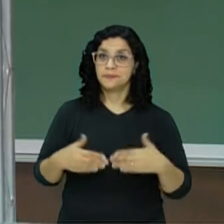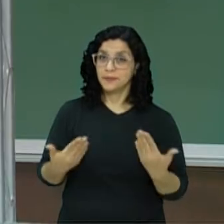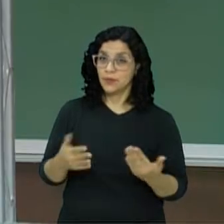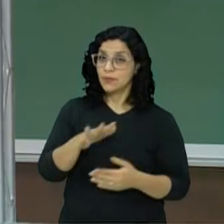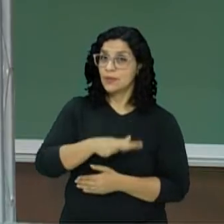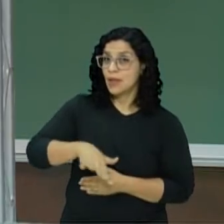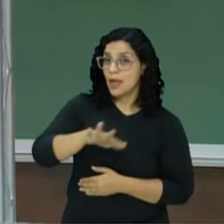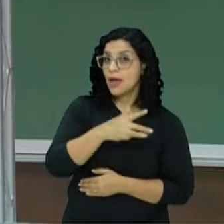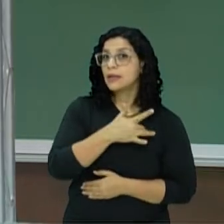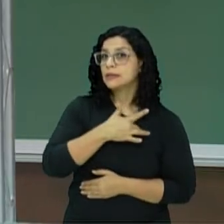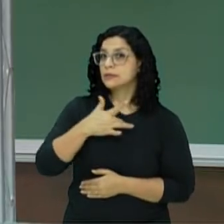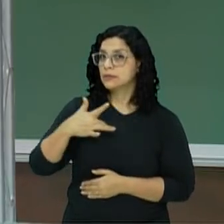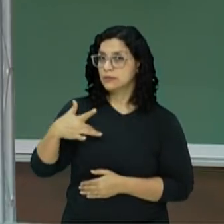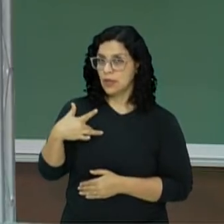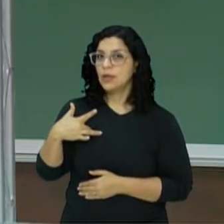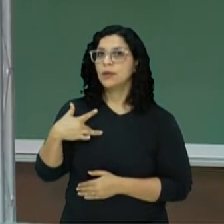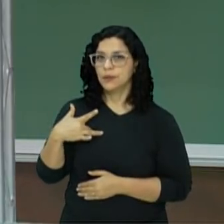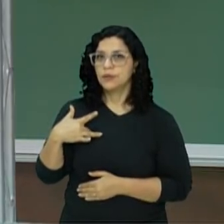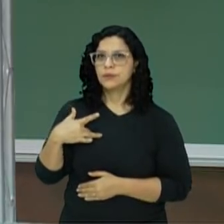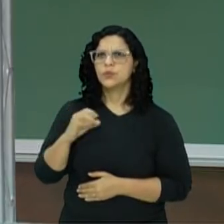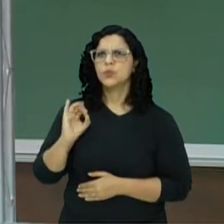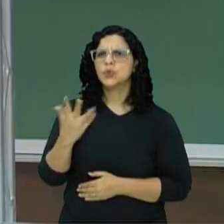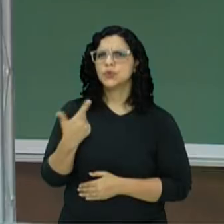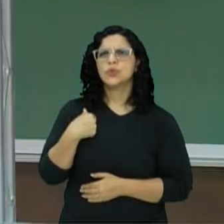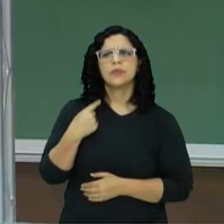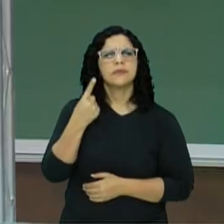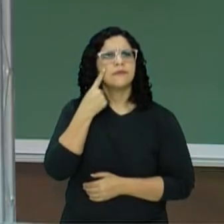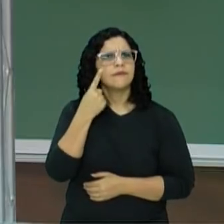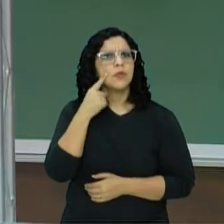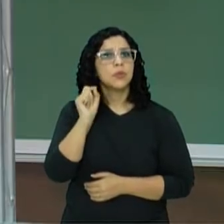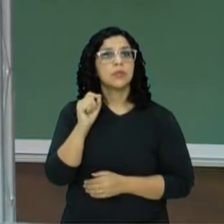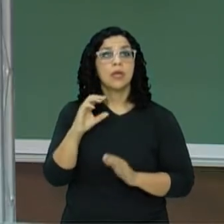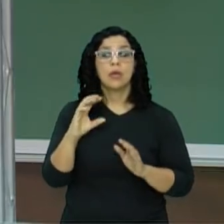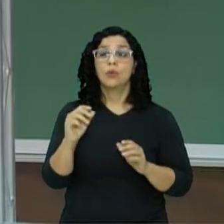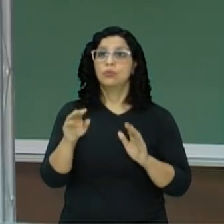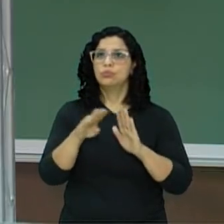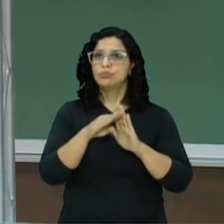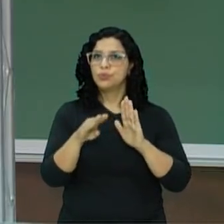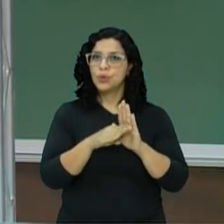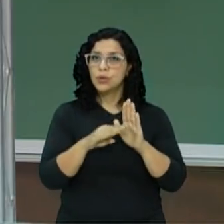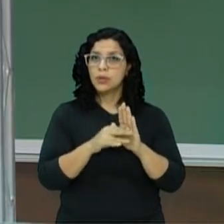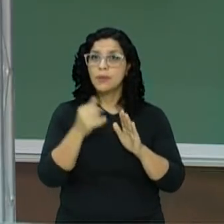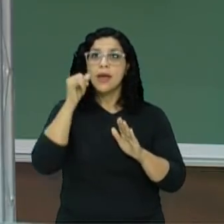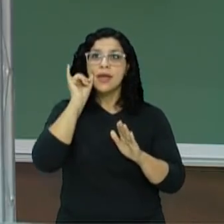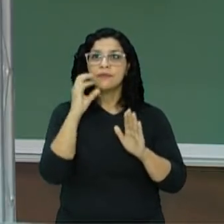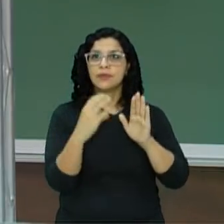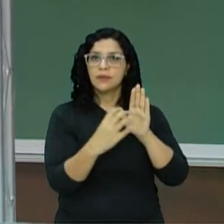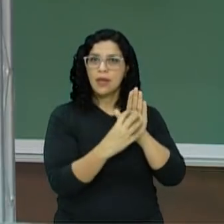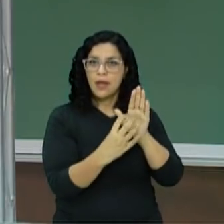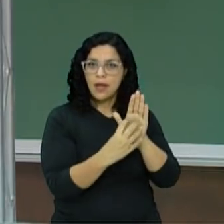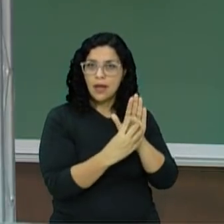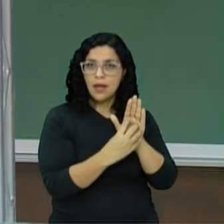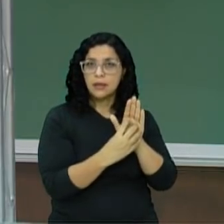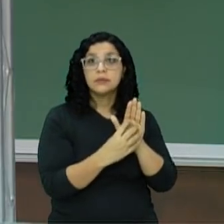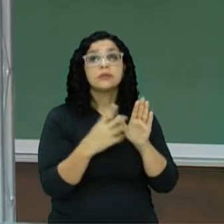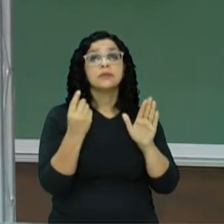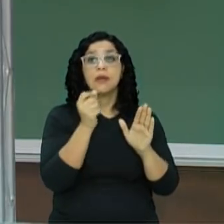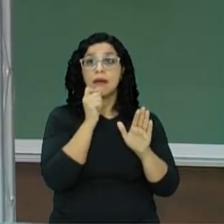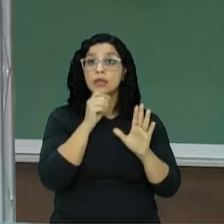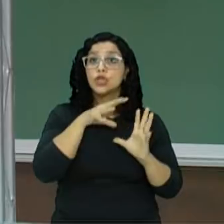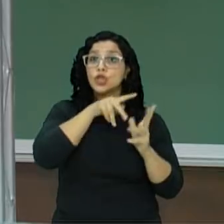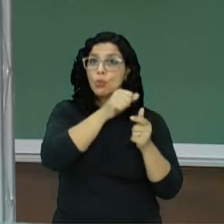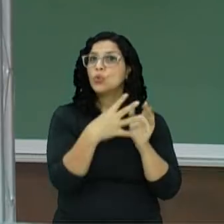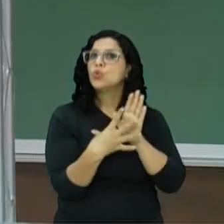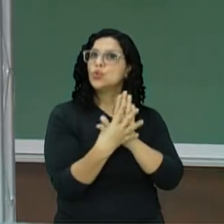na área da saúde. Então a gente pode citar o Programa de Combate à AIDS, que é referência mundial ainda